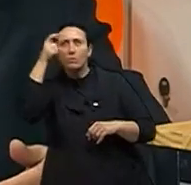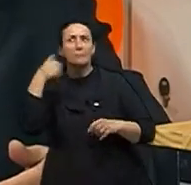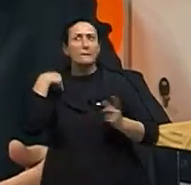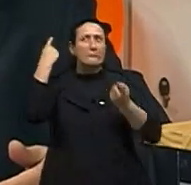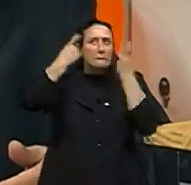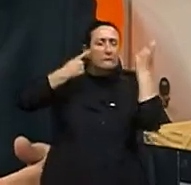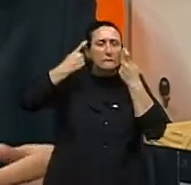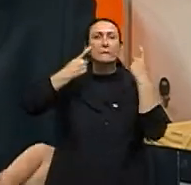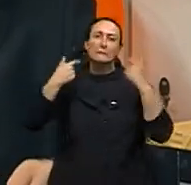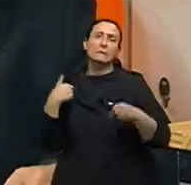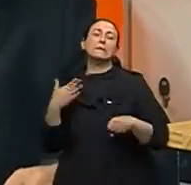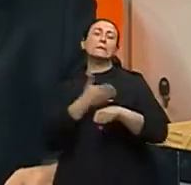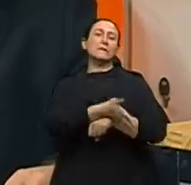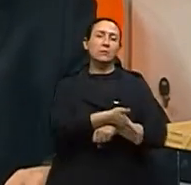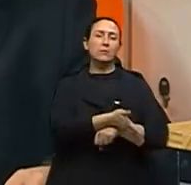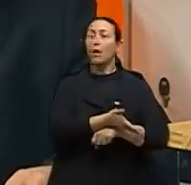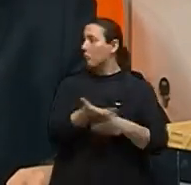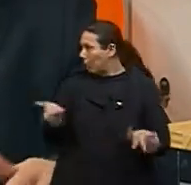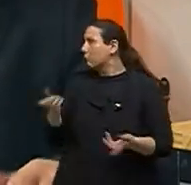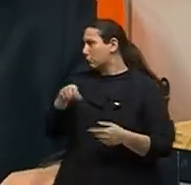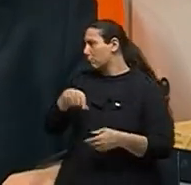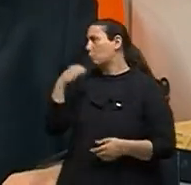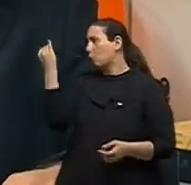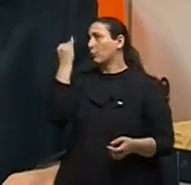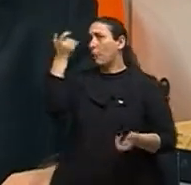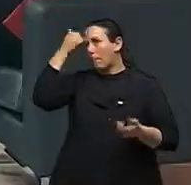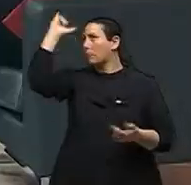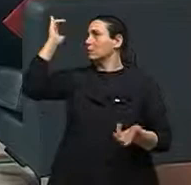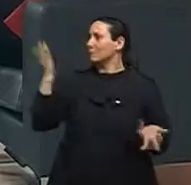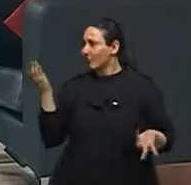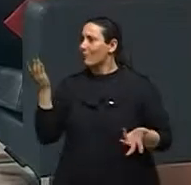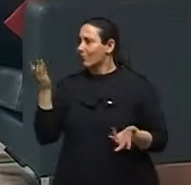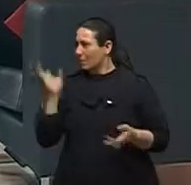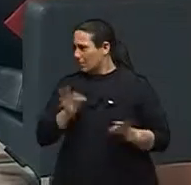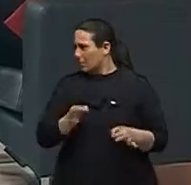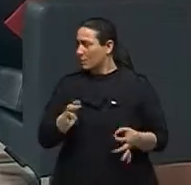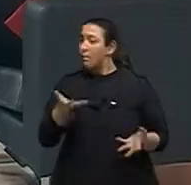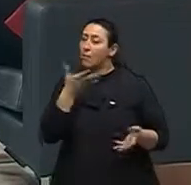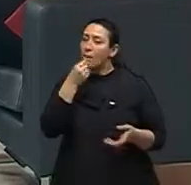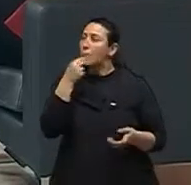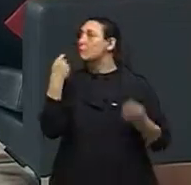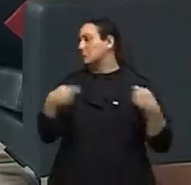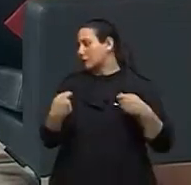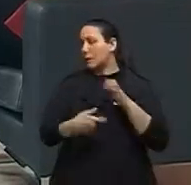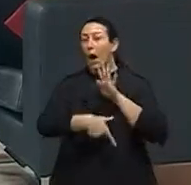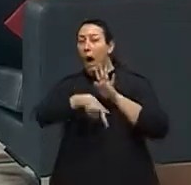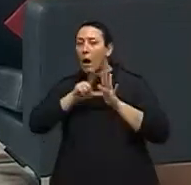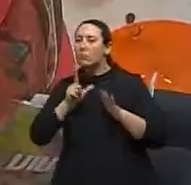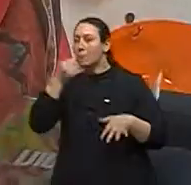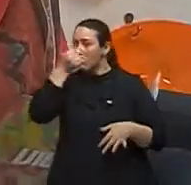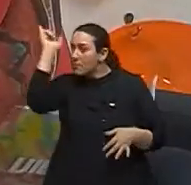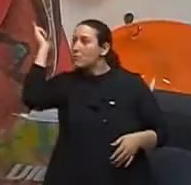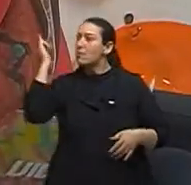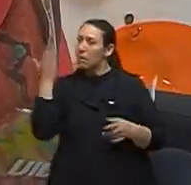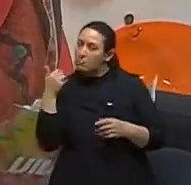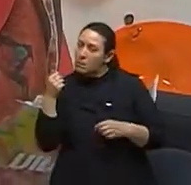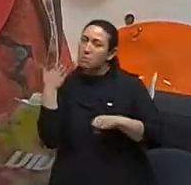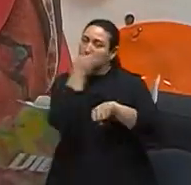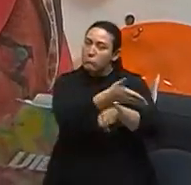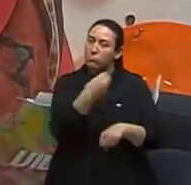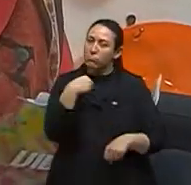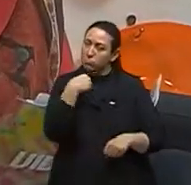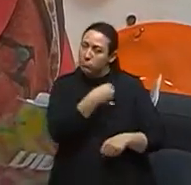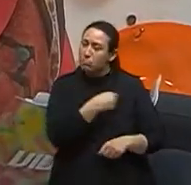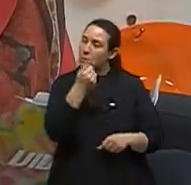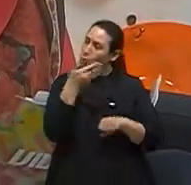importante que se faça Mas essa é a grande prevenção Exatamente é a então Vamos pontuar que os homens Precisam fazer os exames e é anual